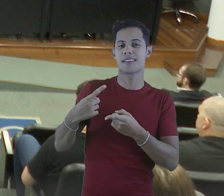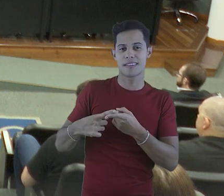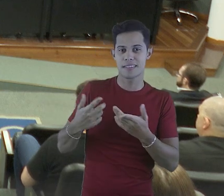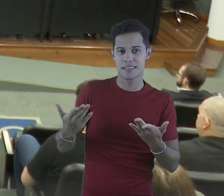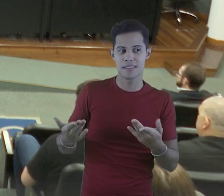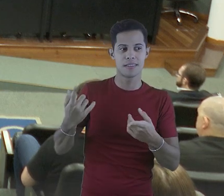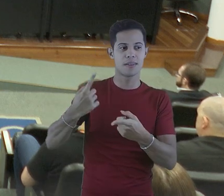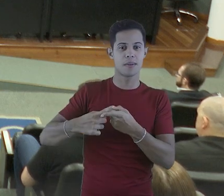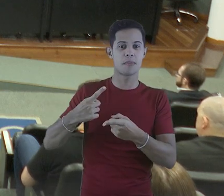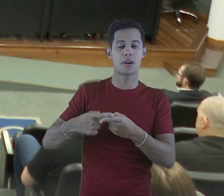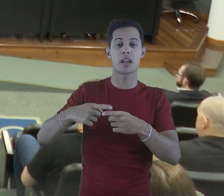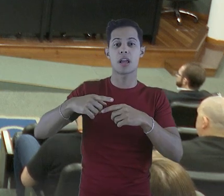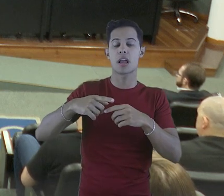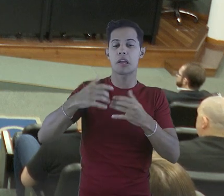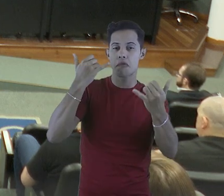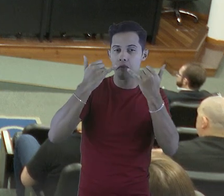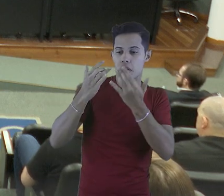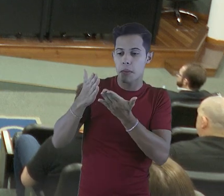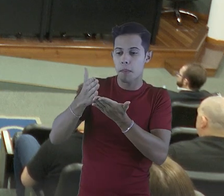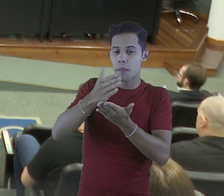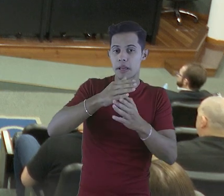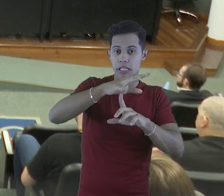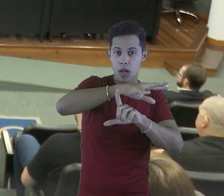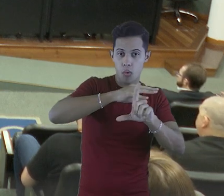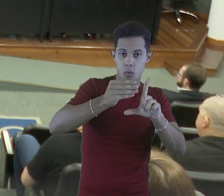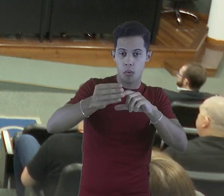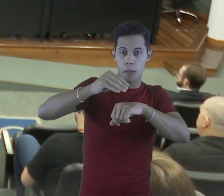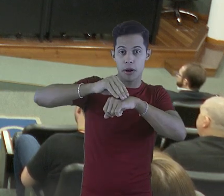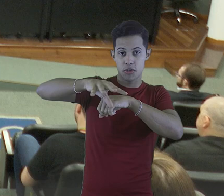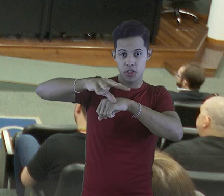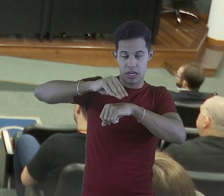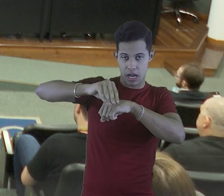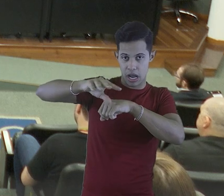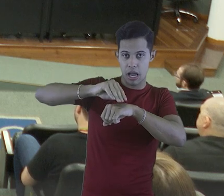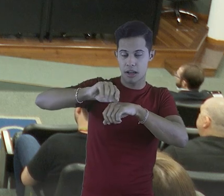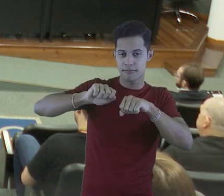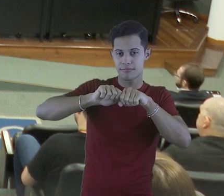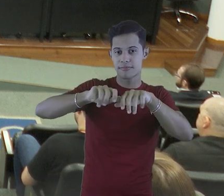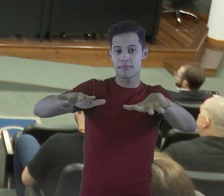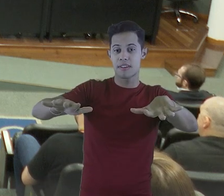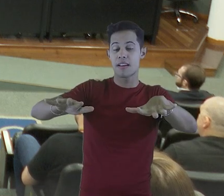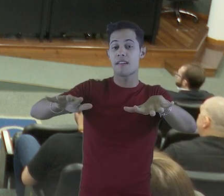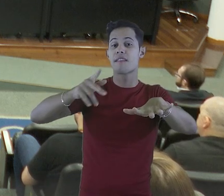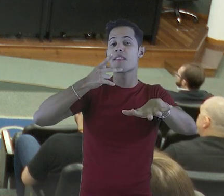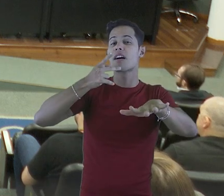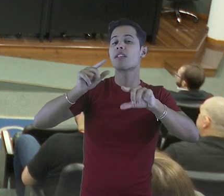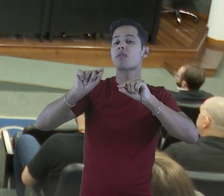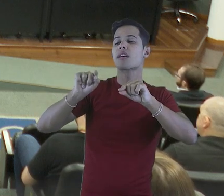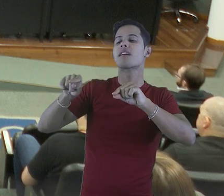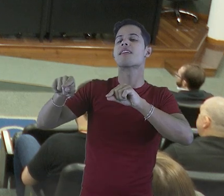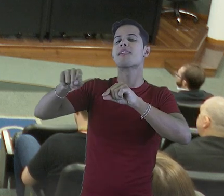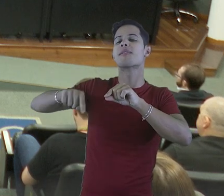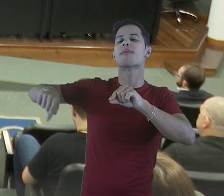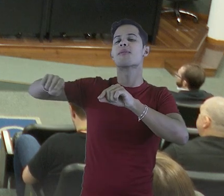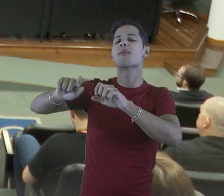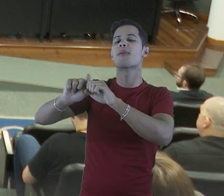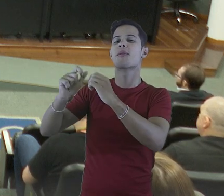esse é o problema por quê porque o compartilhamento de dados ele diz o seguinte para vocês assembleia